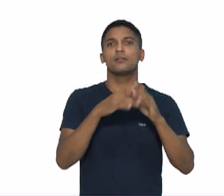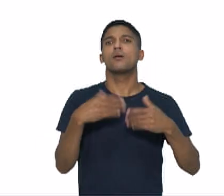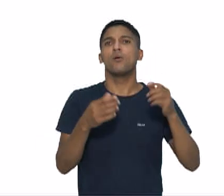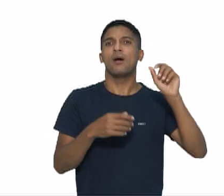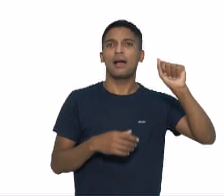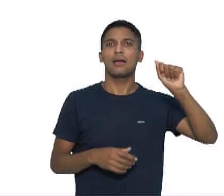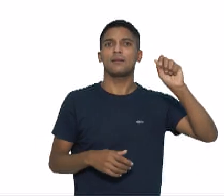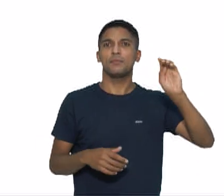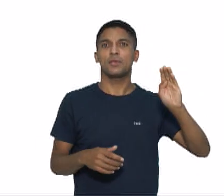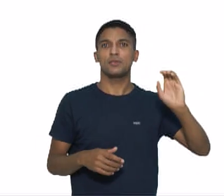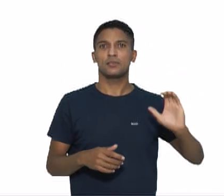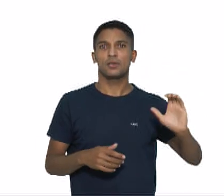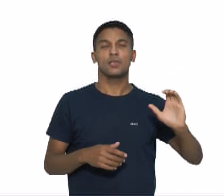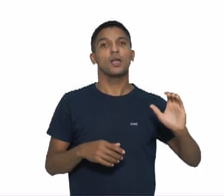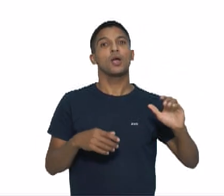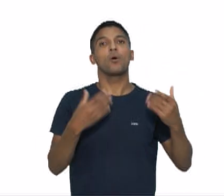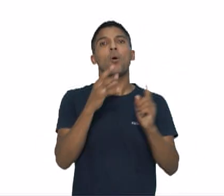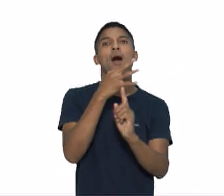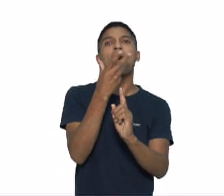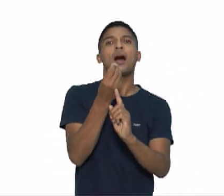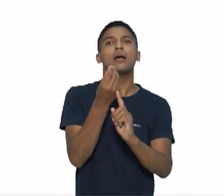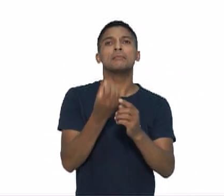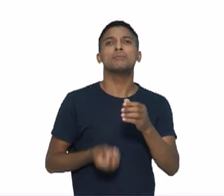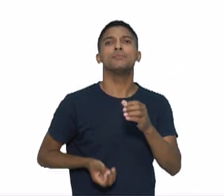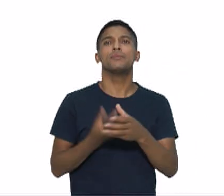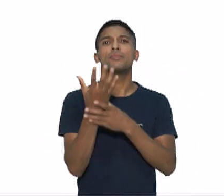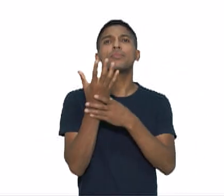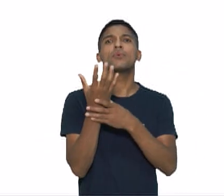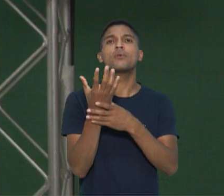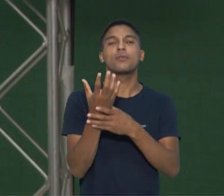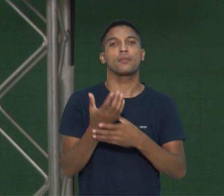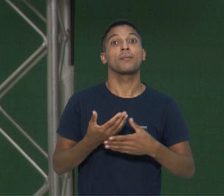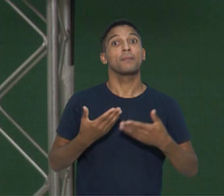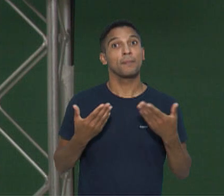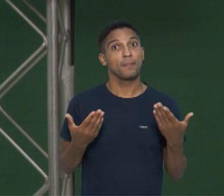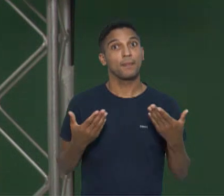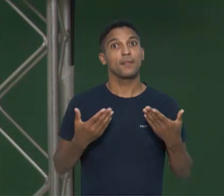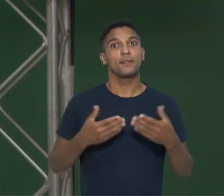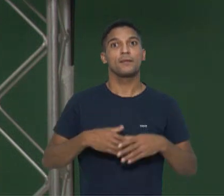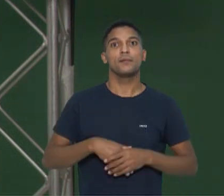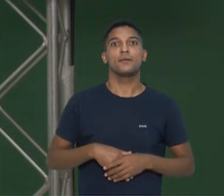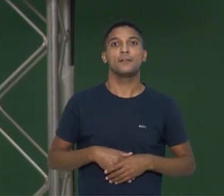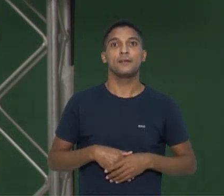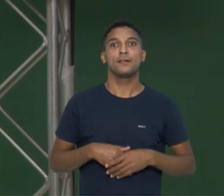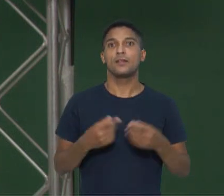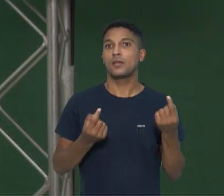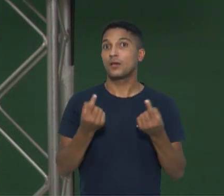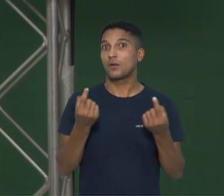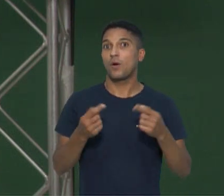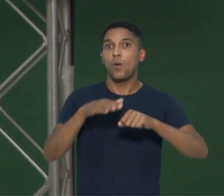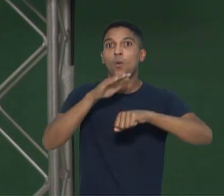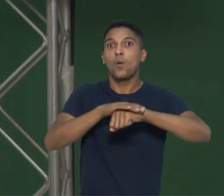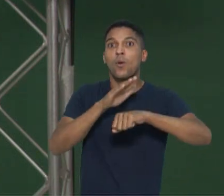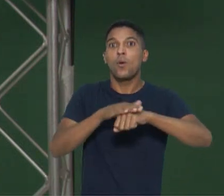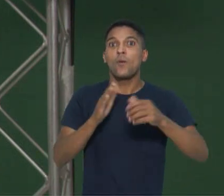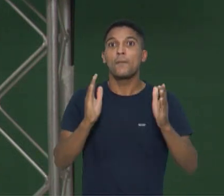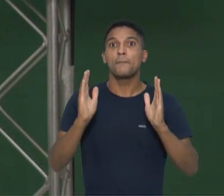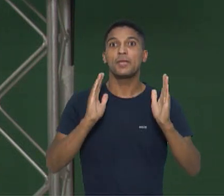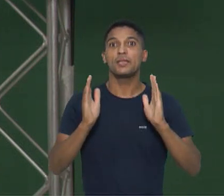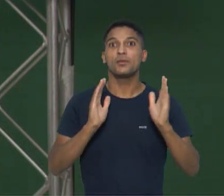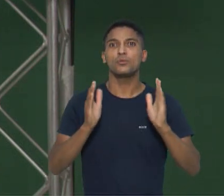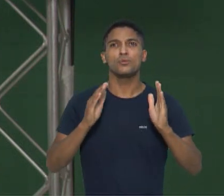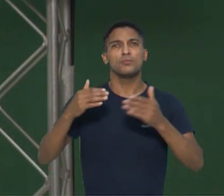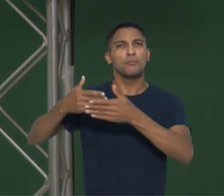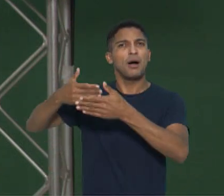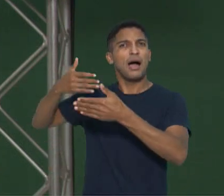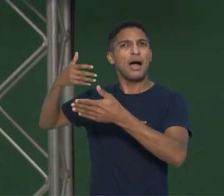arte renascentista. Letra D, arte barroca. Então, qual foi desses períodos?